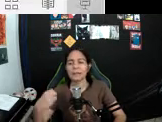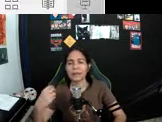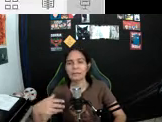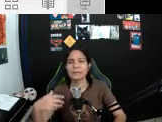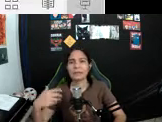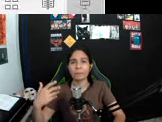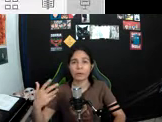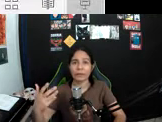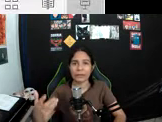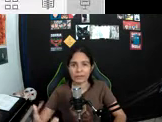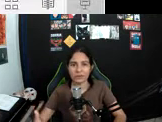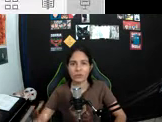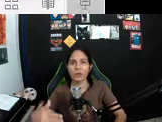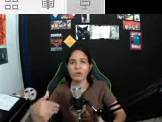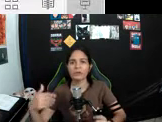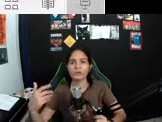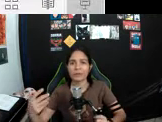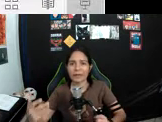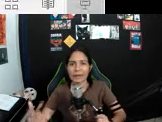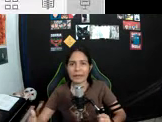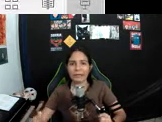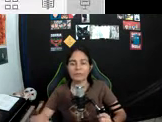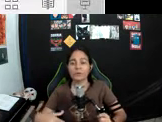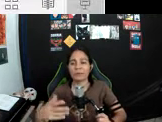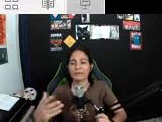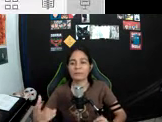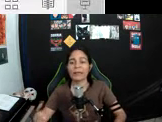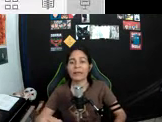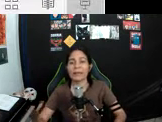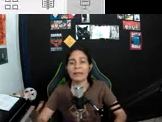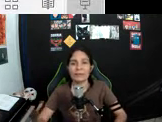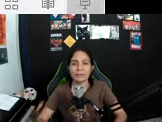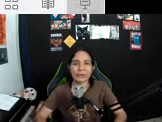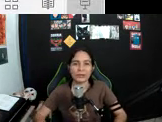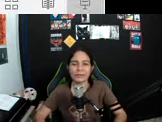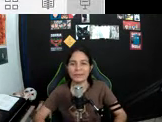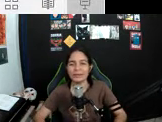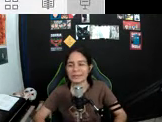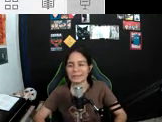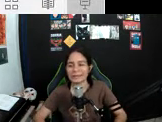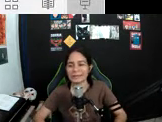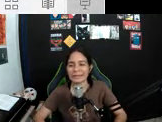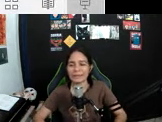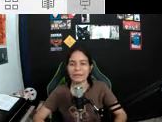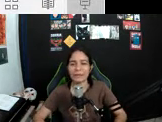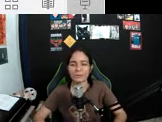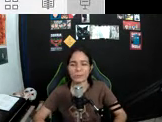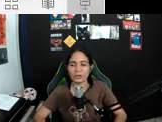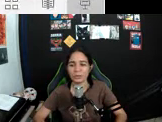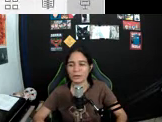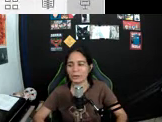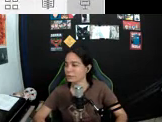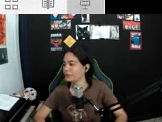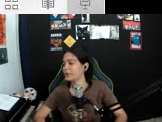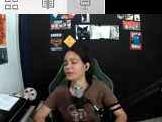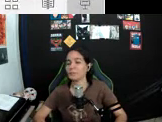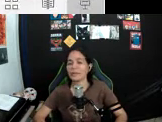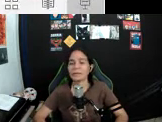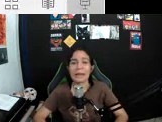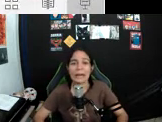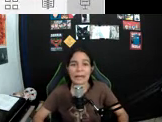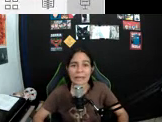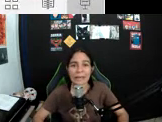que traga sempre orientações, cuidados, como por exemplo, imagine se chegasse, quando chegou a